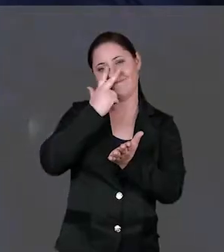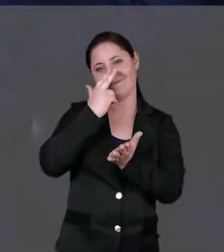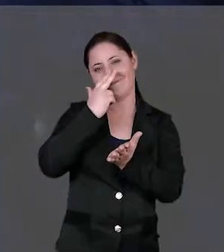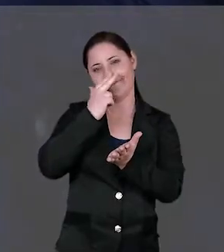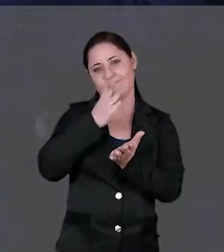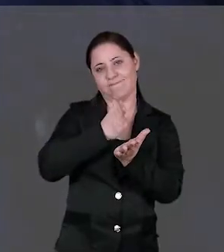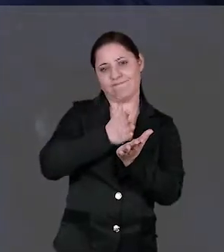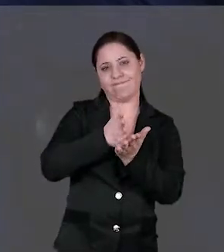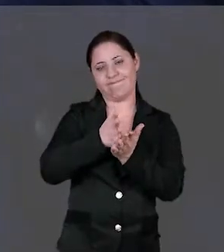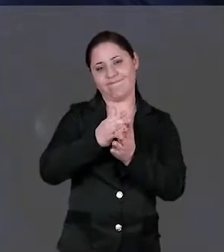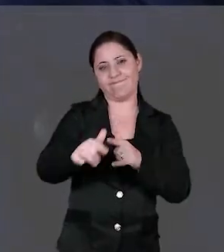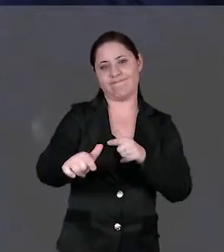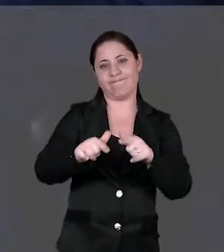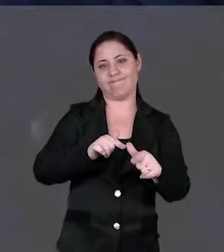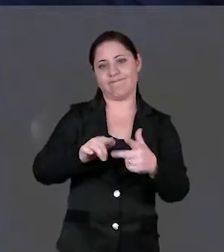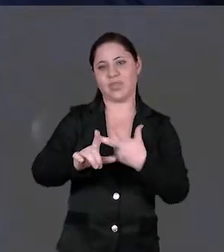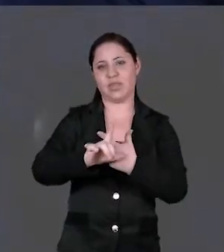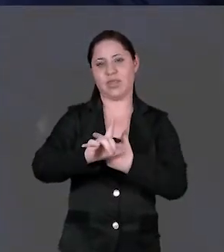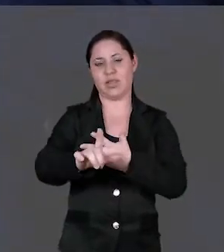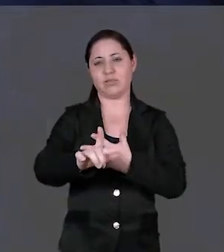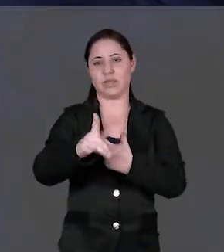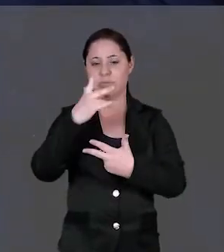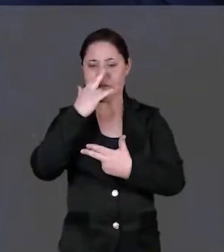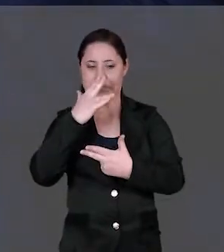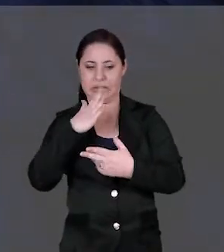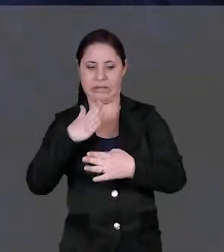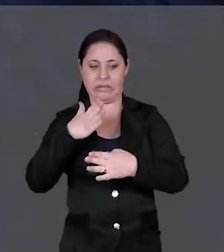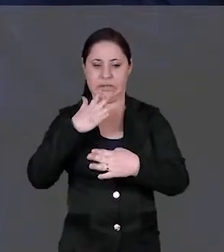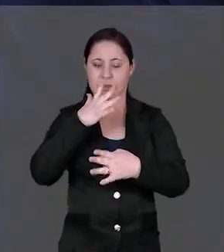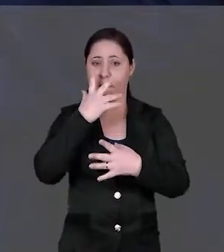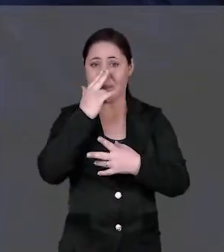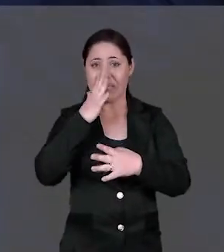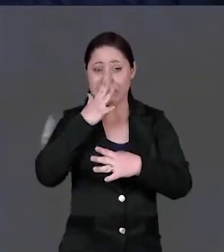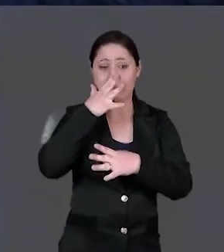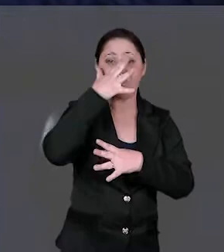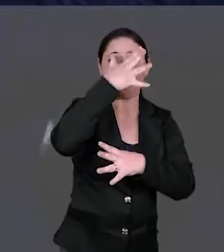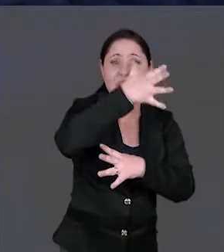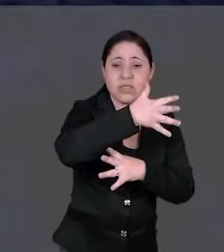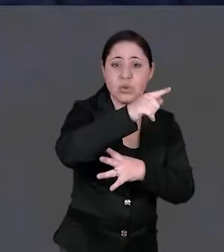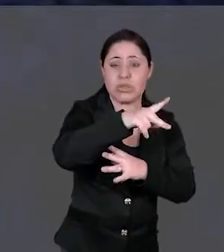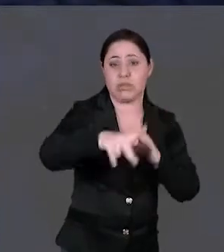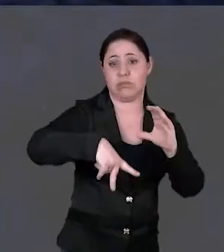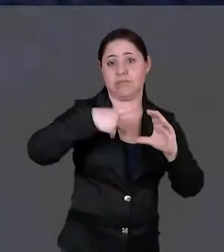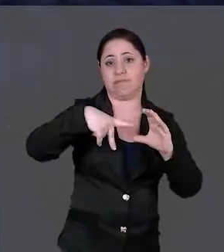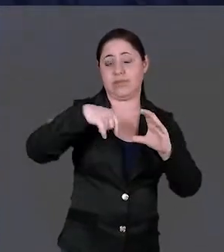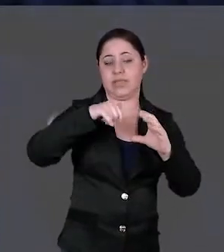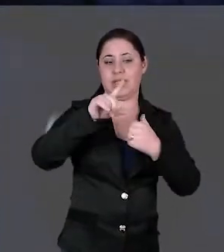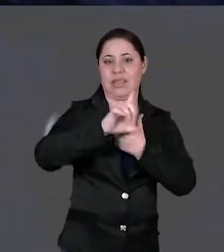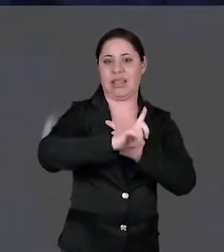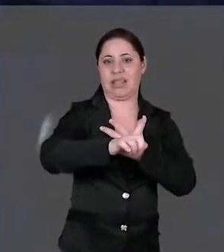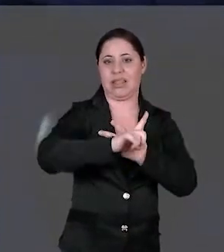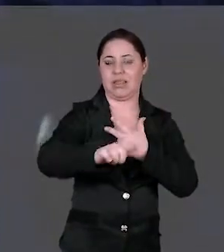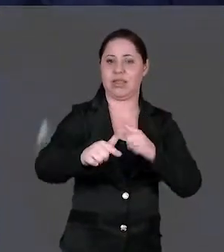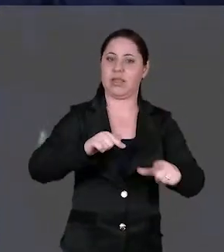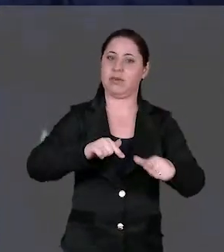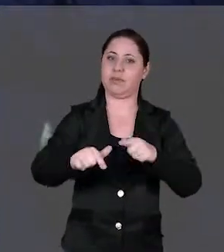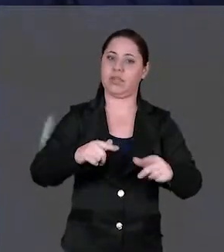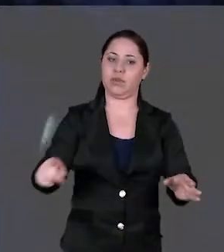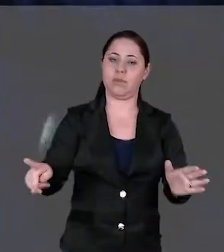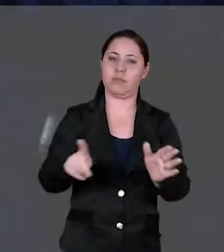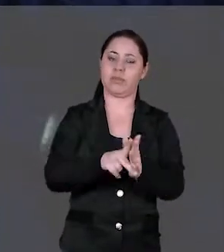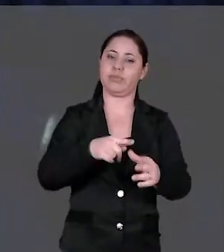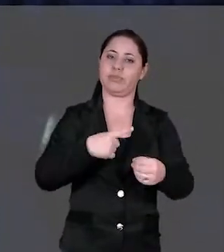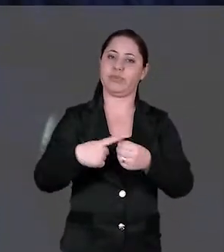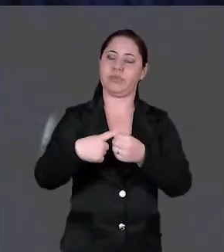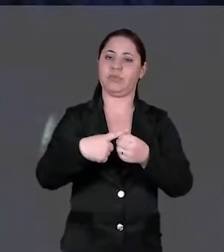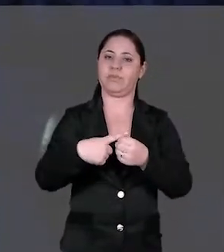torno dessas possíveis alterações? Bem, nós, quanto deputados estaduais, nós estamos numa linha muito tênue, que é uma